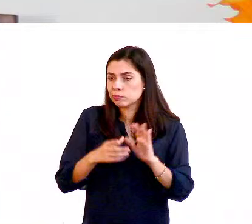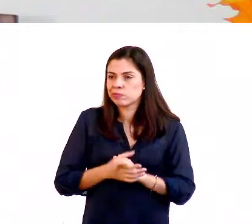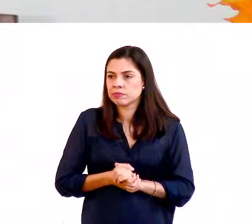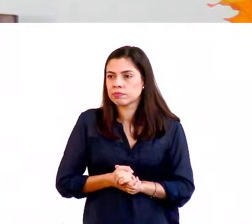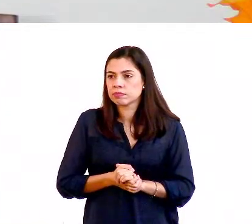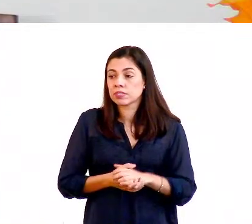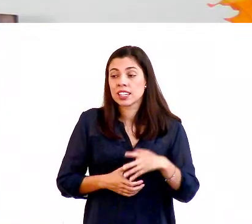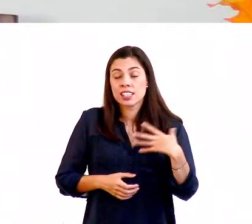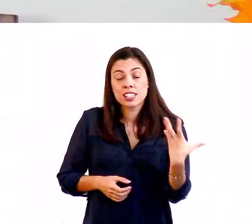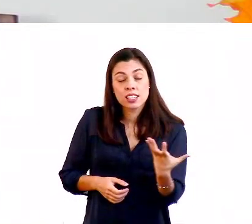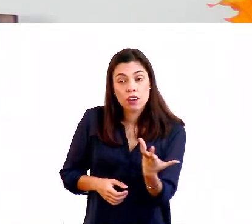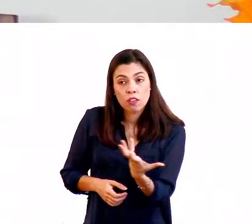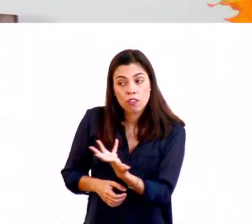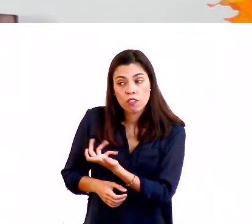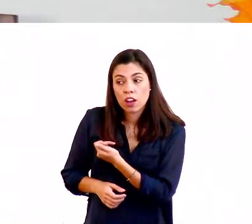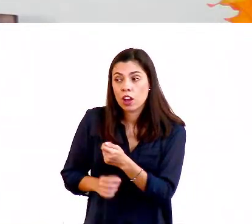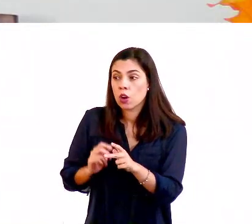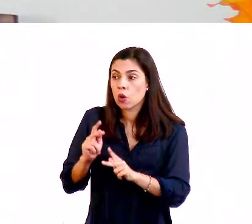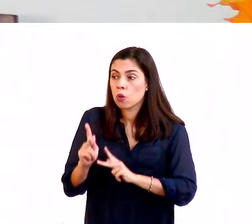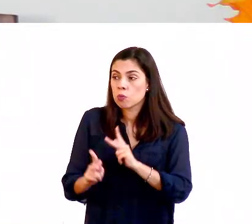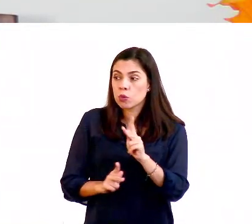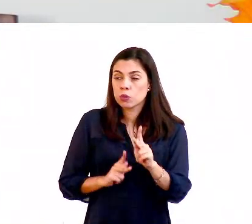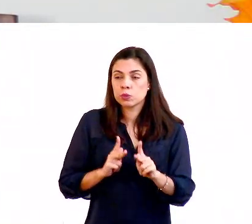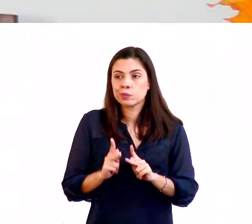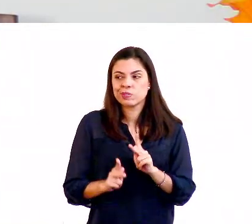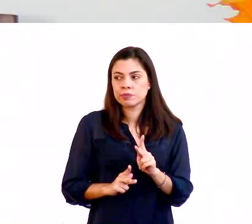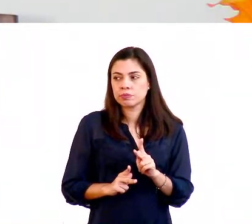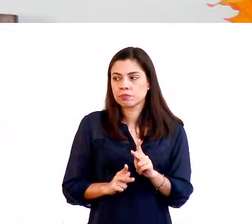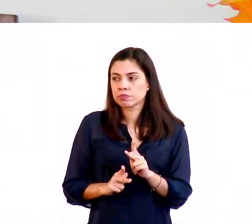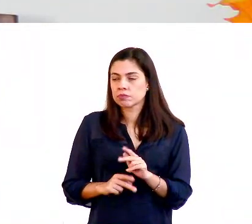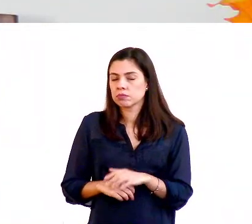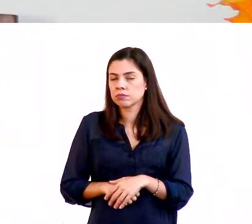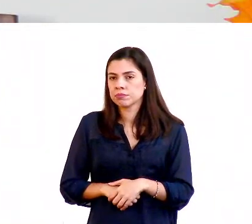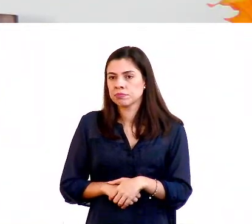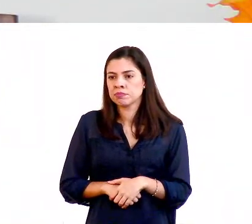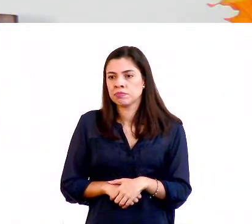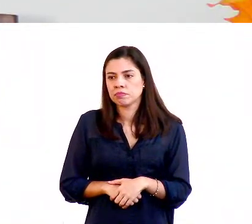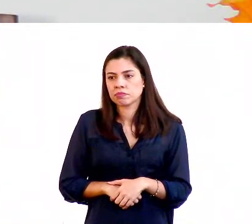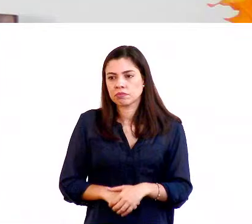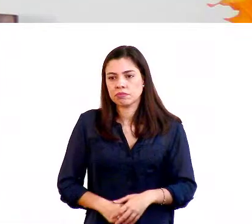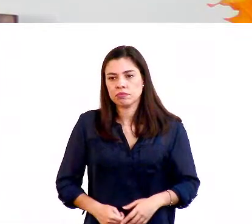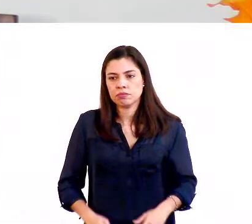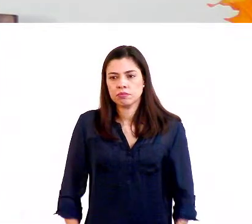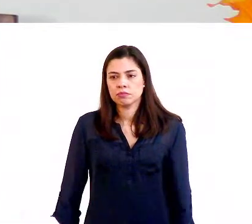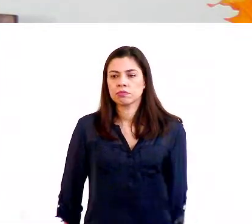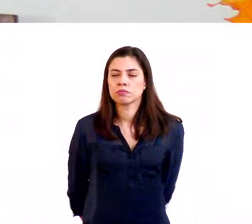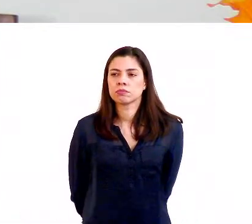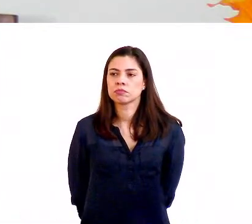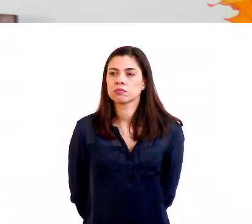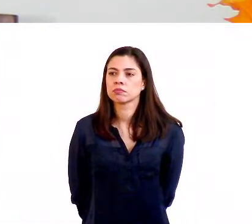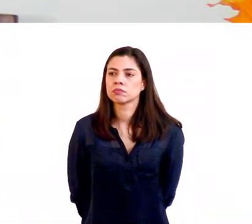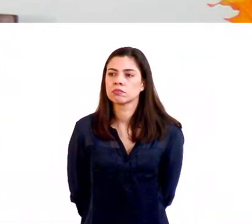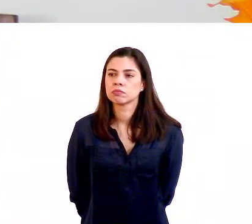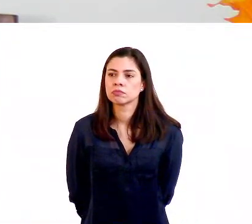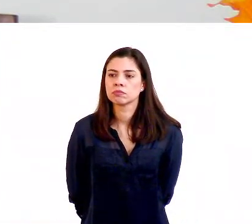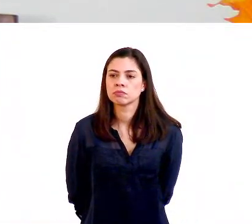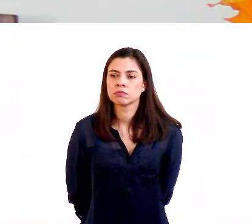de salvar o seu povo. Ele está usando o exemplo de Abraão, dizendo lá, Deus prometeu a Abraão que ia dar o